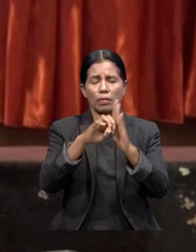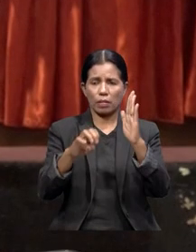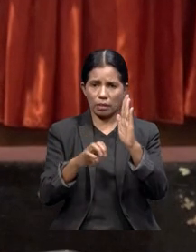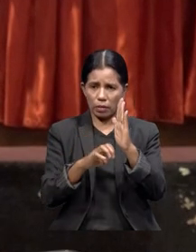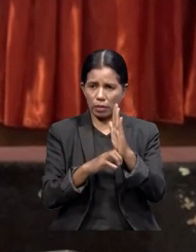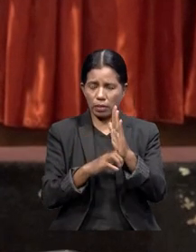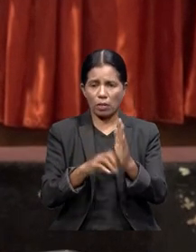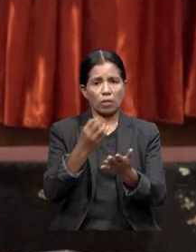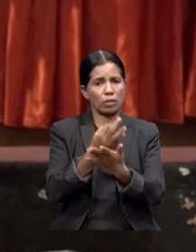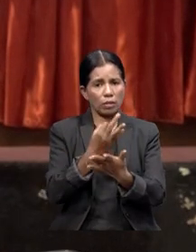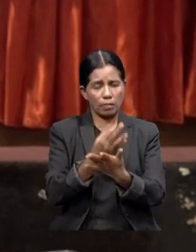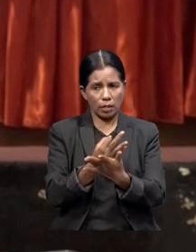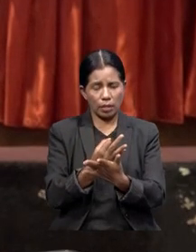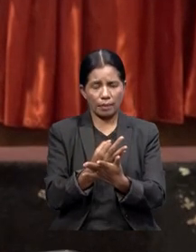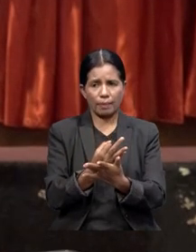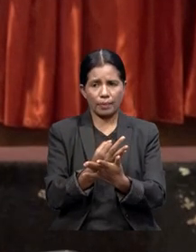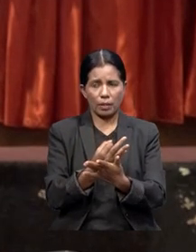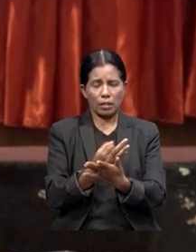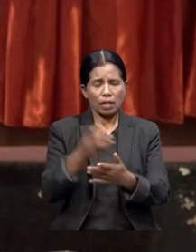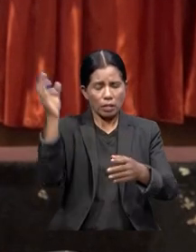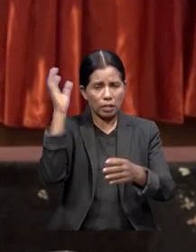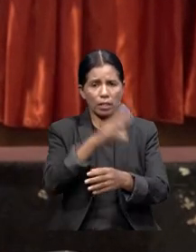Estrutura orçamento né confusão